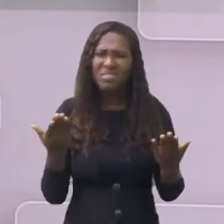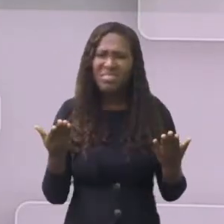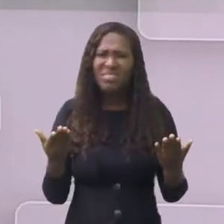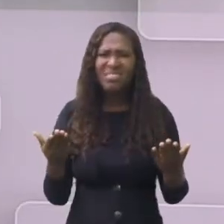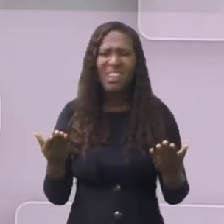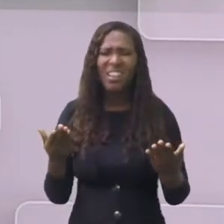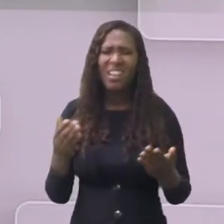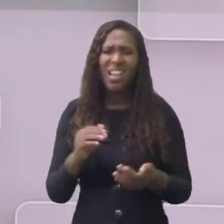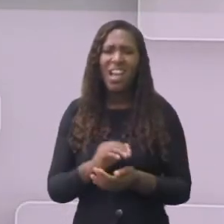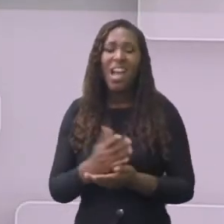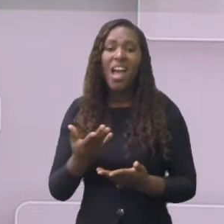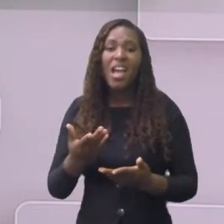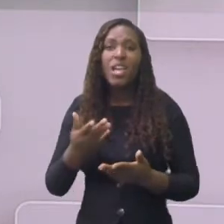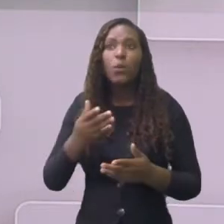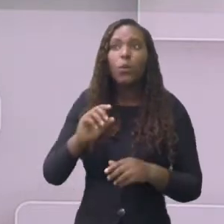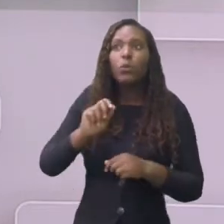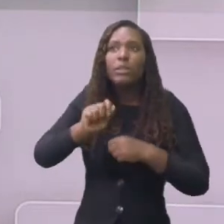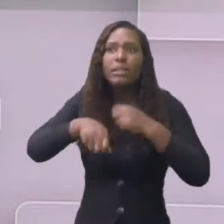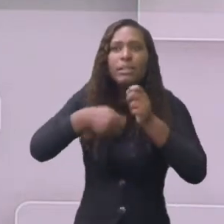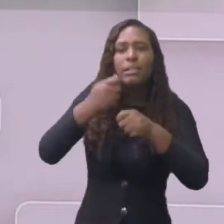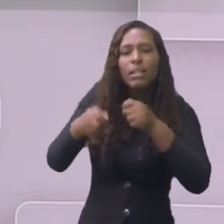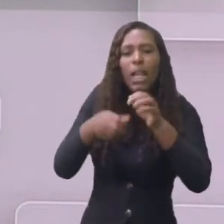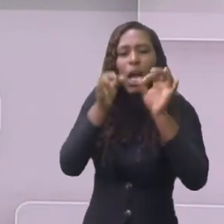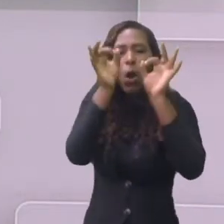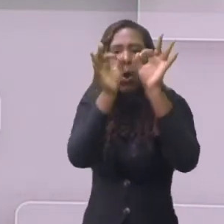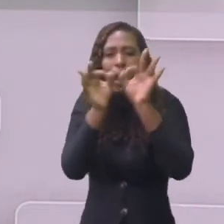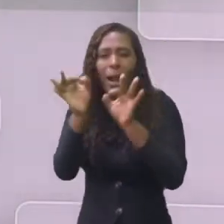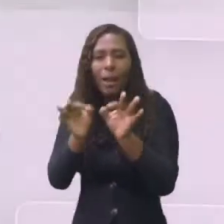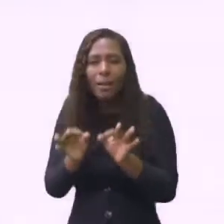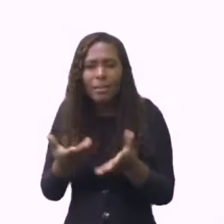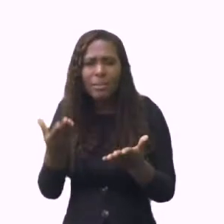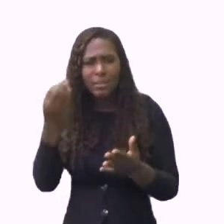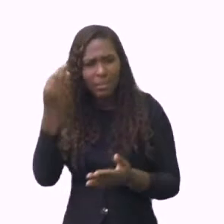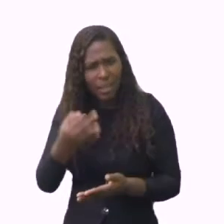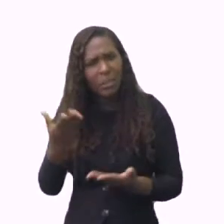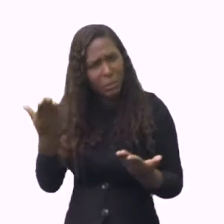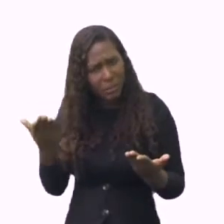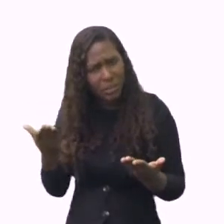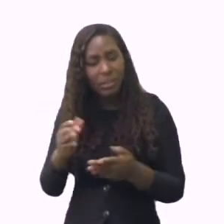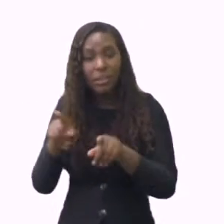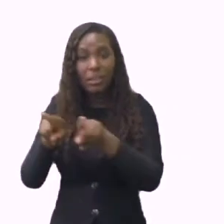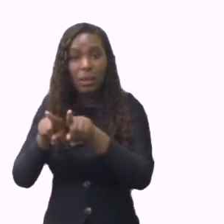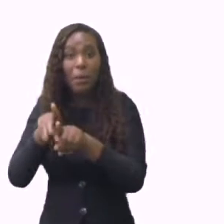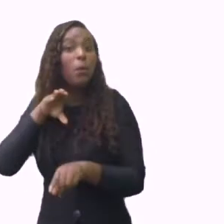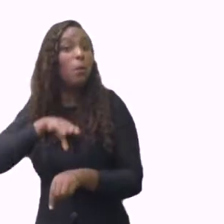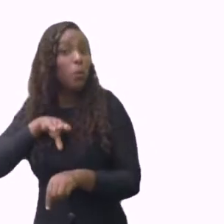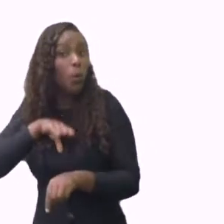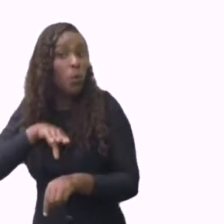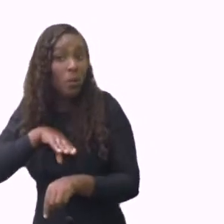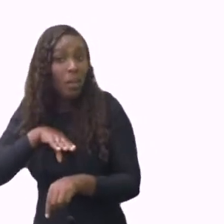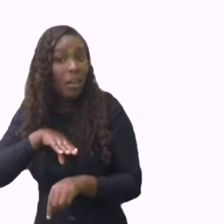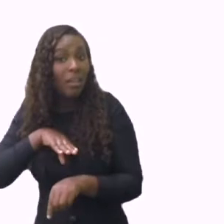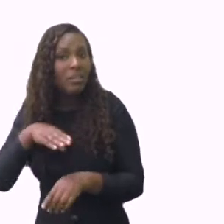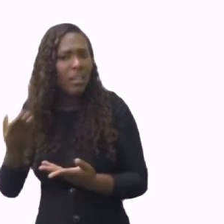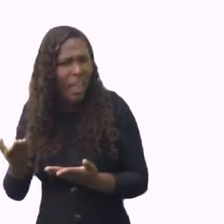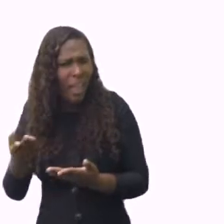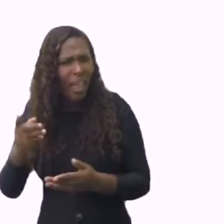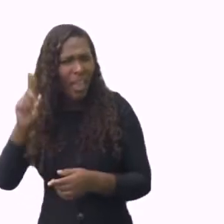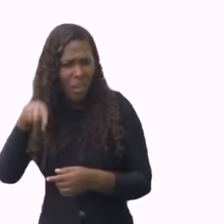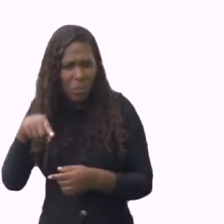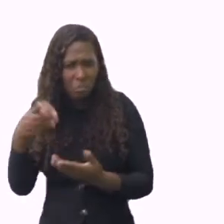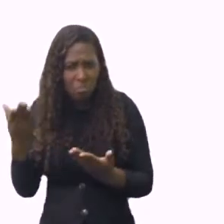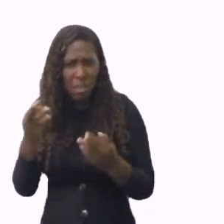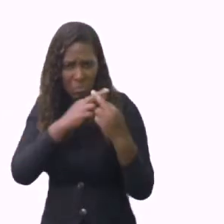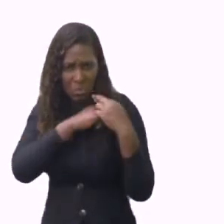da pontuação na língua portuguesa? Vamos ver então. Eu coloquei aí o que é linguagem. A linguagem